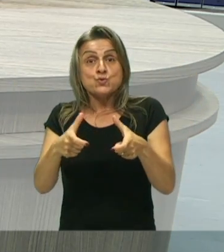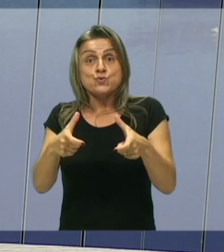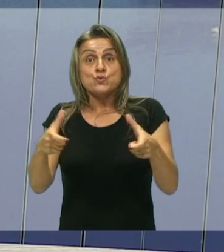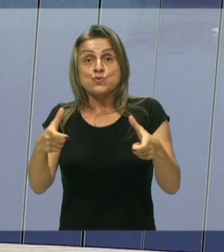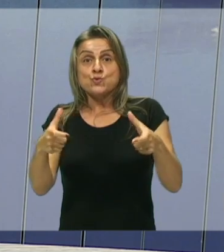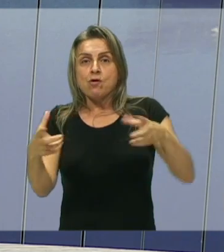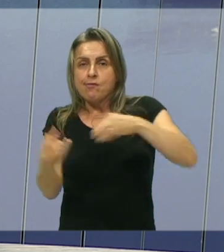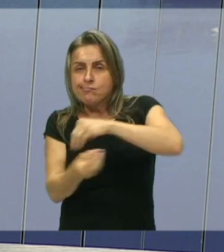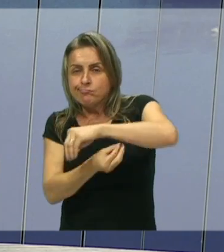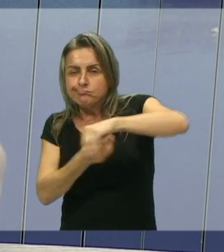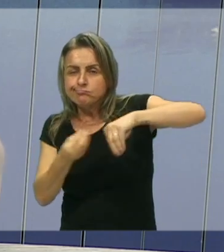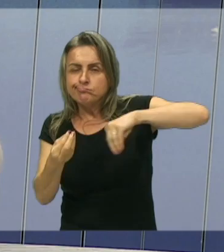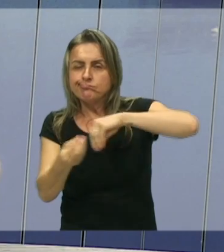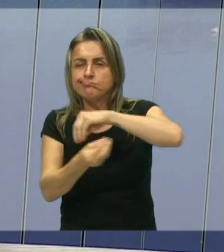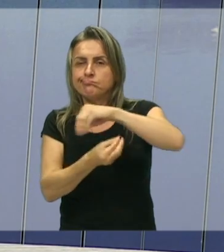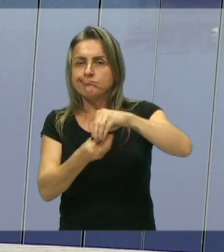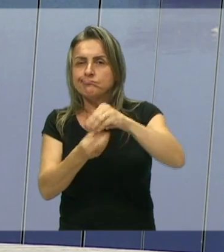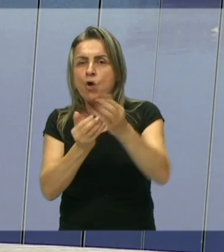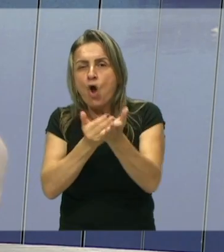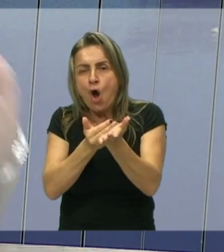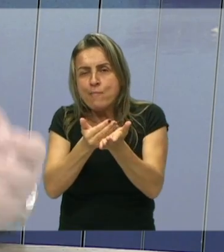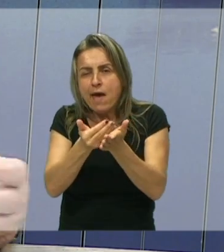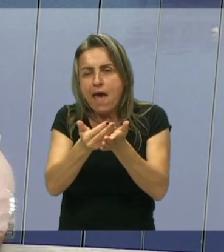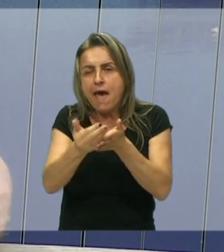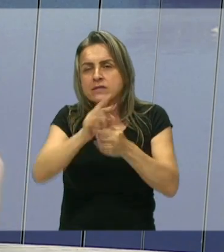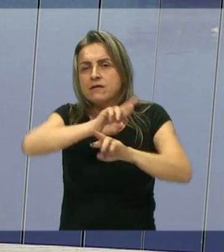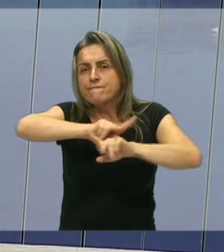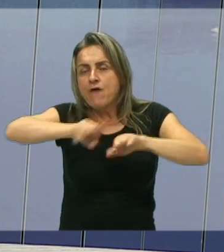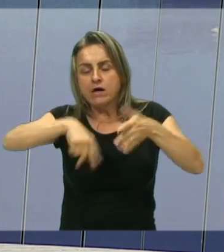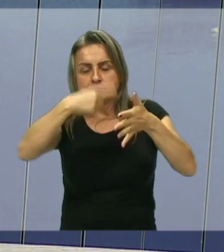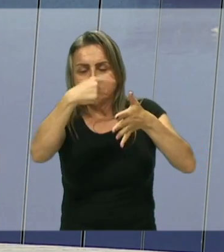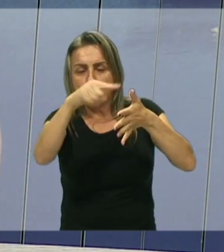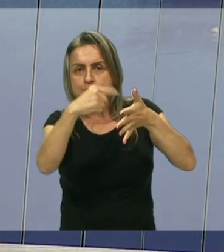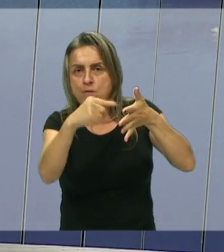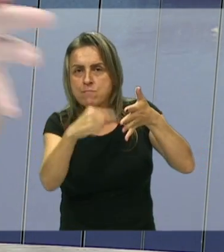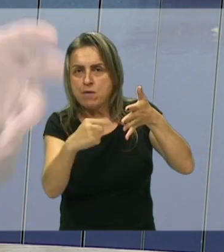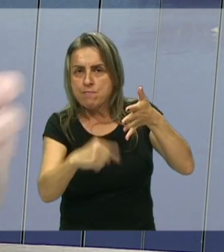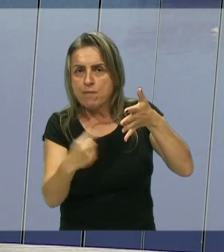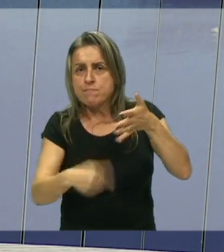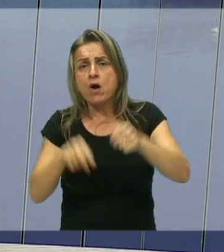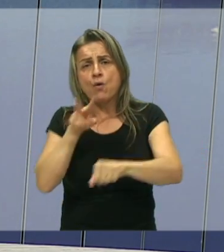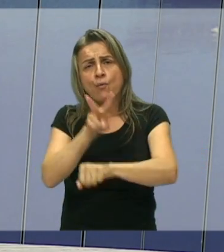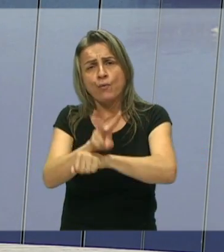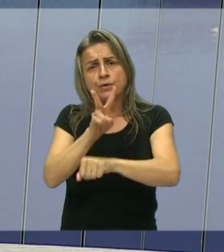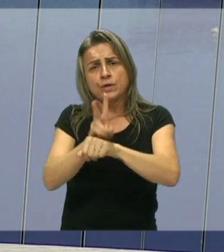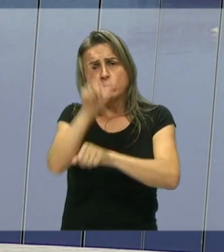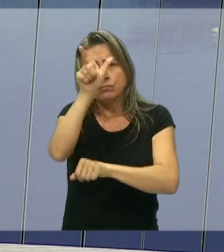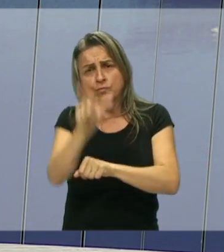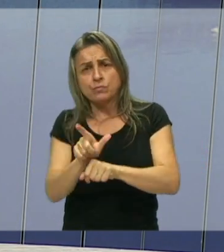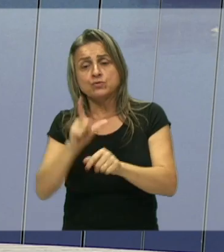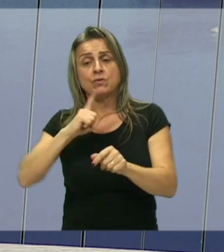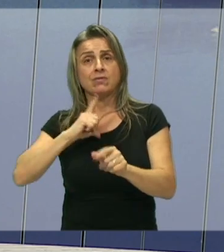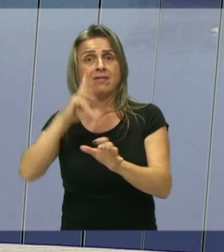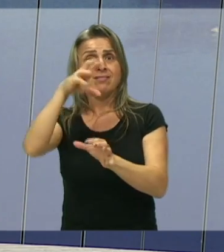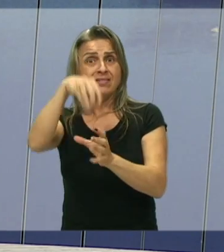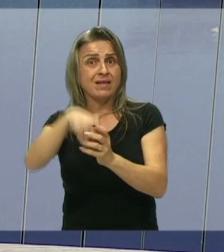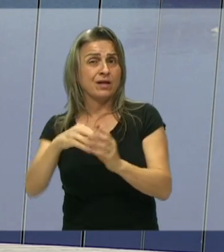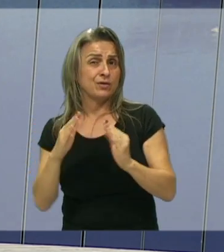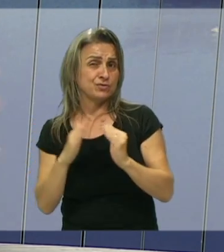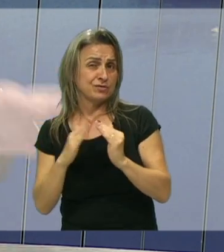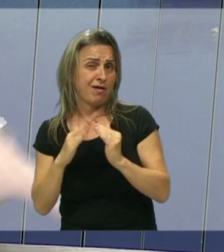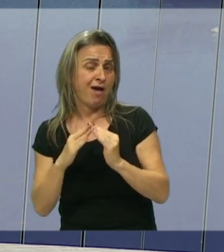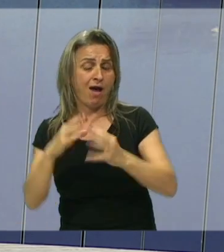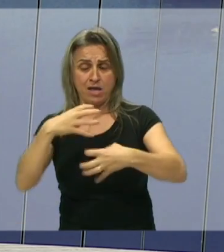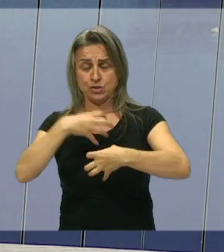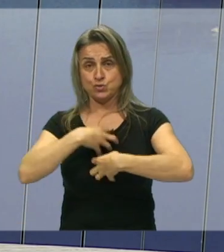da população com a sua casa, a sua residência, o jeito que ela dispensa o lixo,